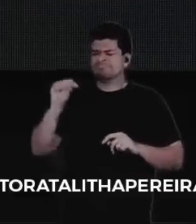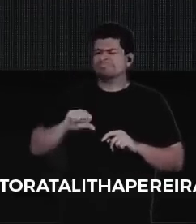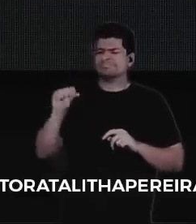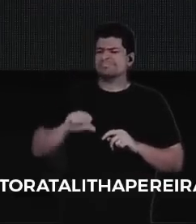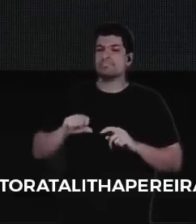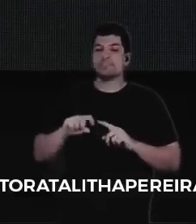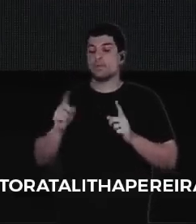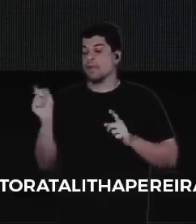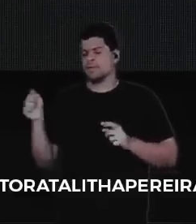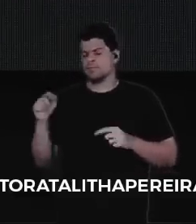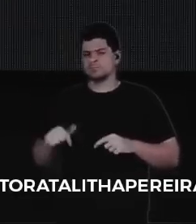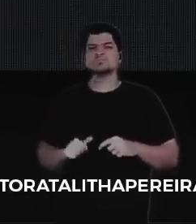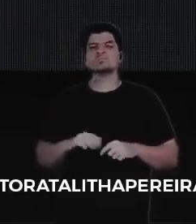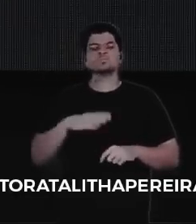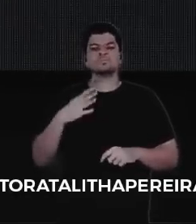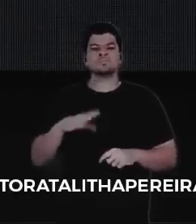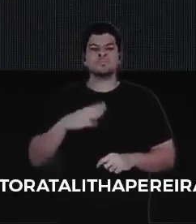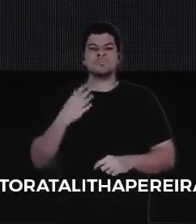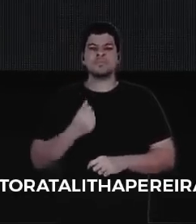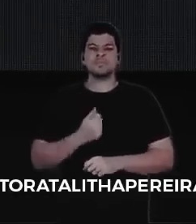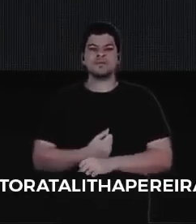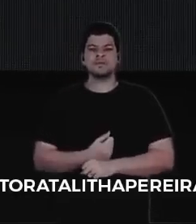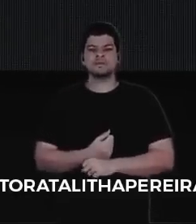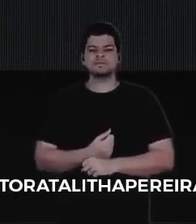ele levantou a cabeça.